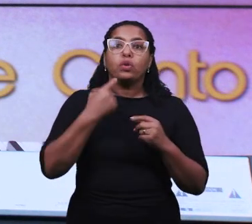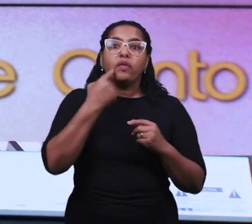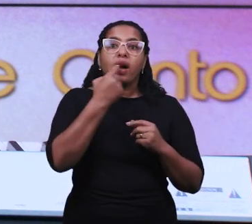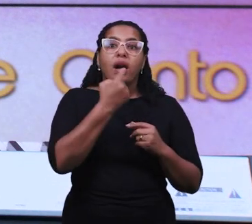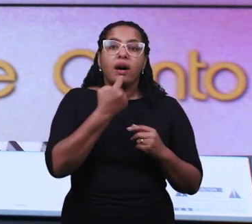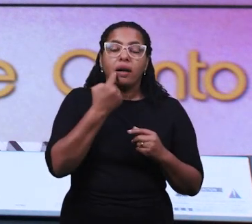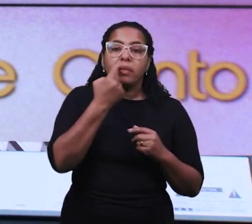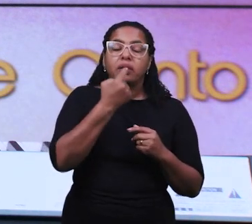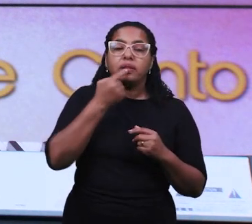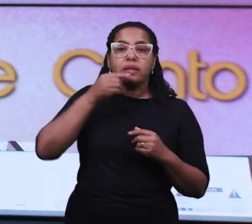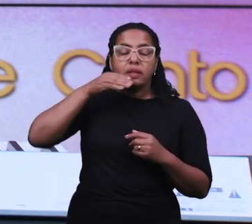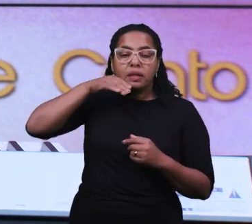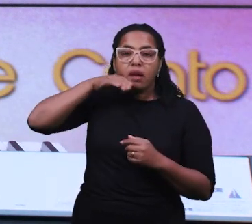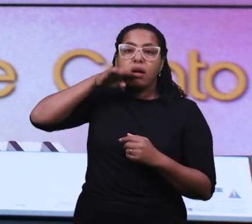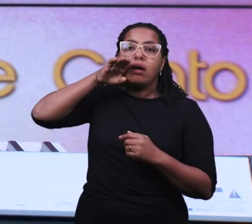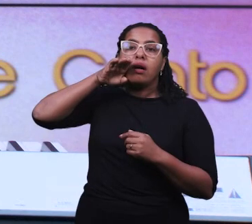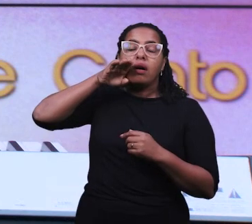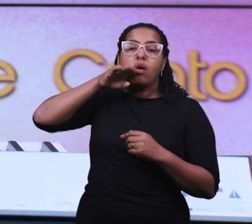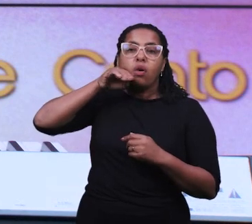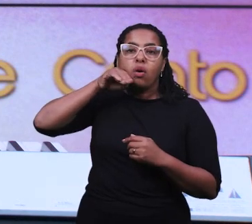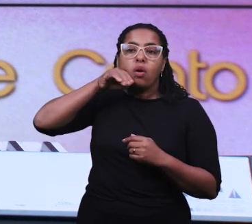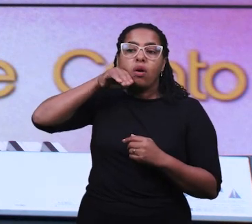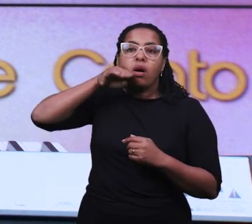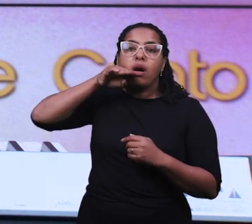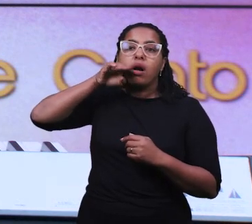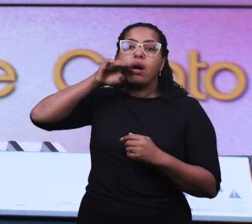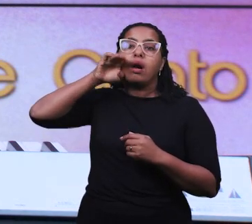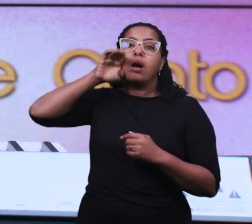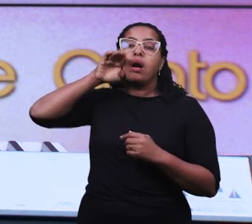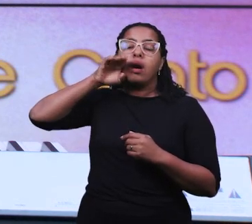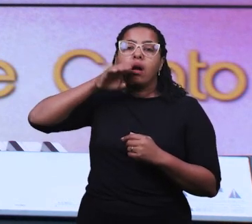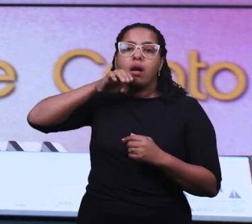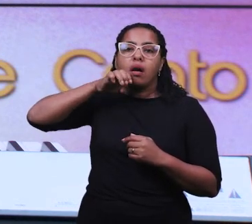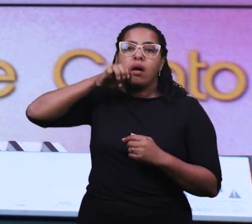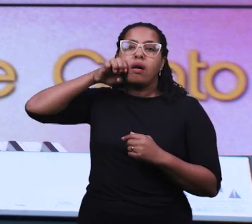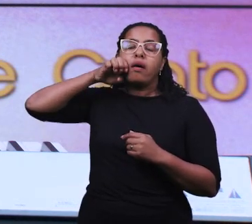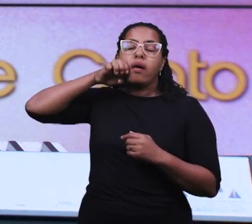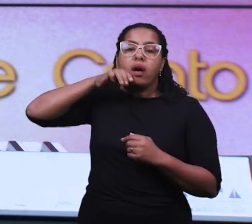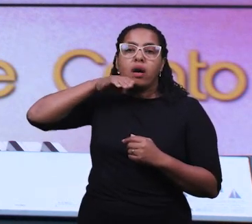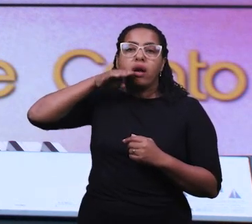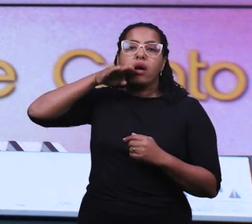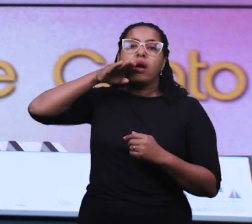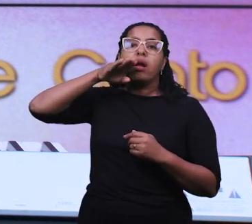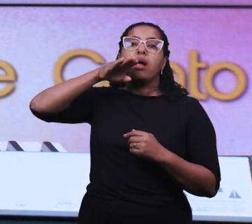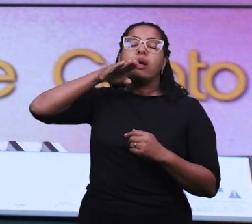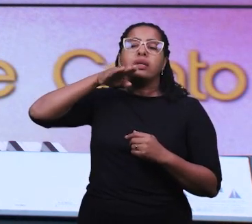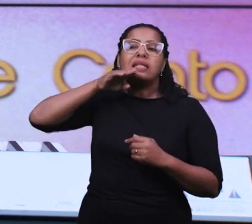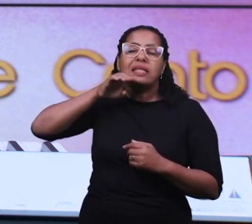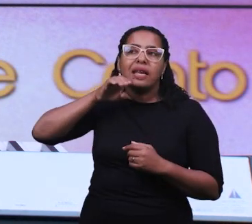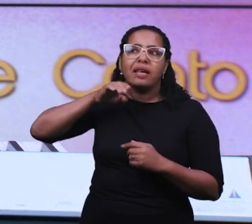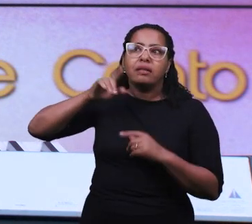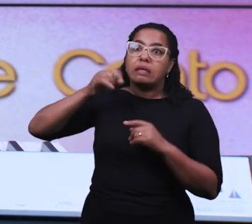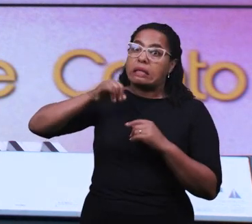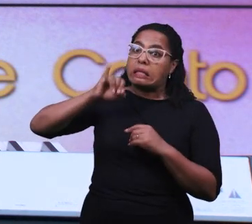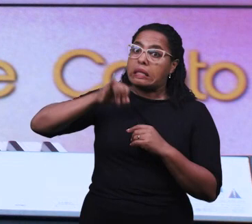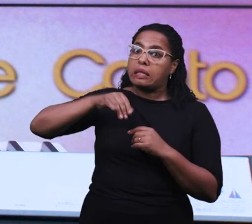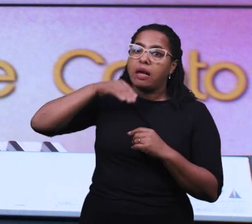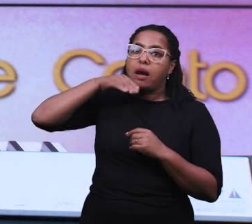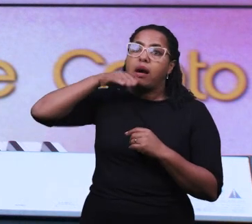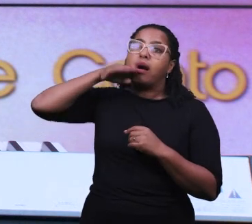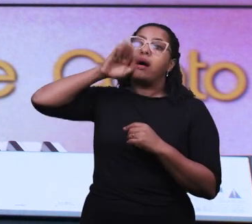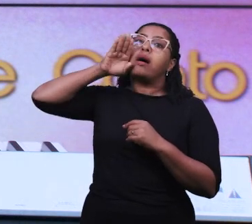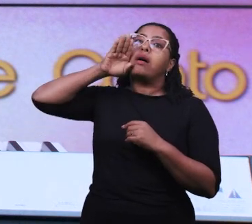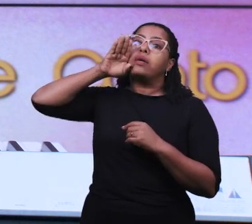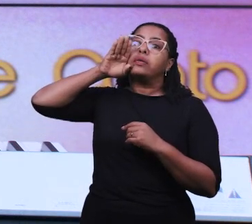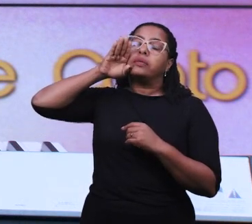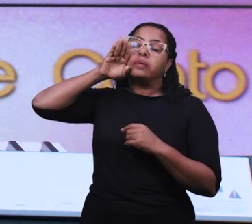e aí o que os irmãos vão reparar sempre? A posição da língua, onde ela está colocada, se ela está mais alta, se o dorso